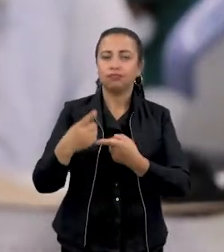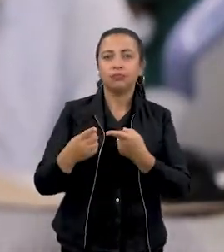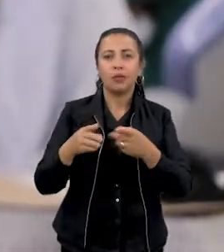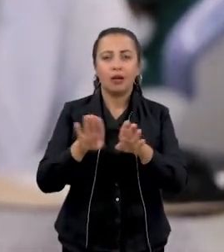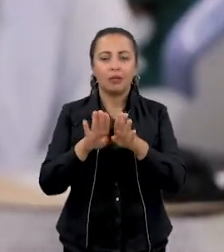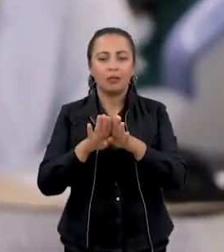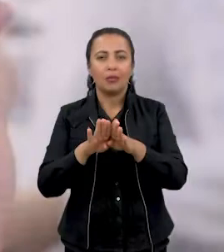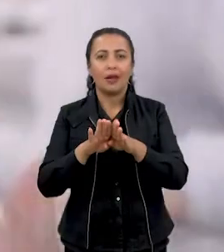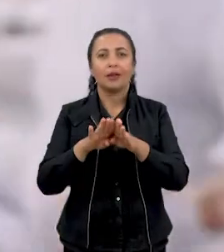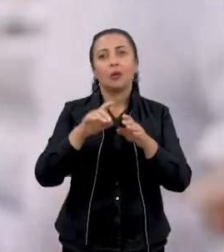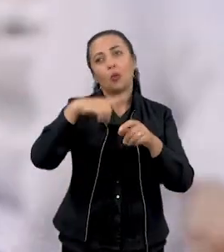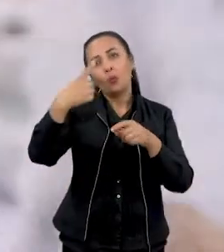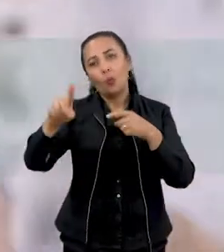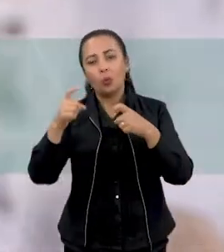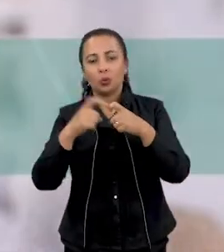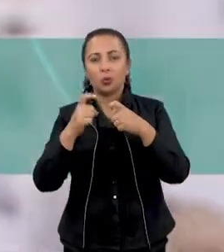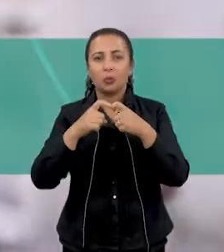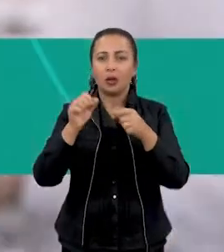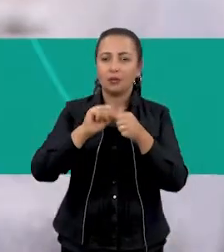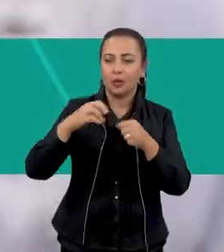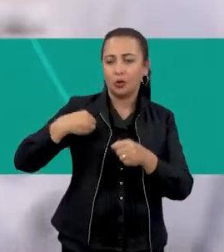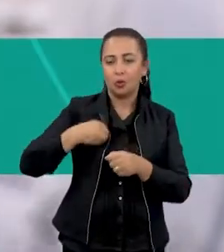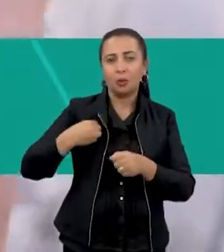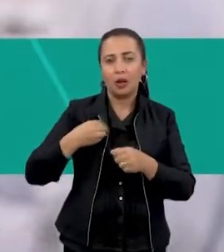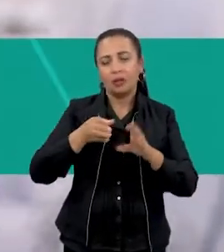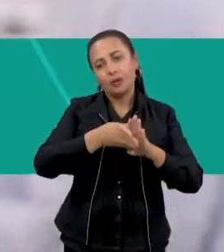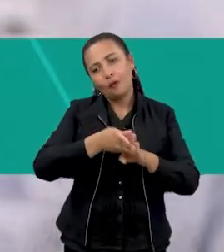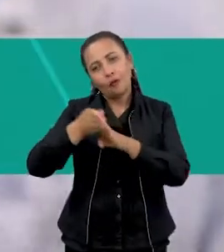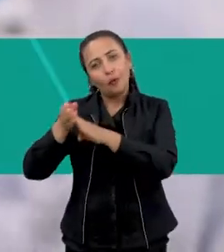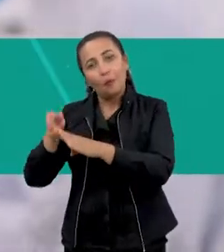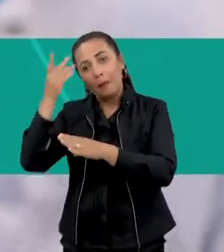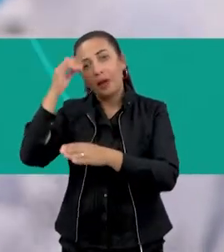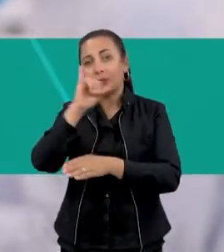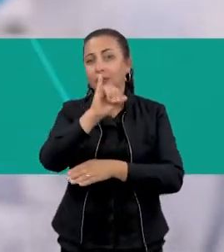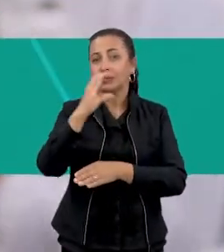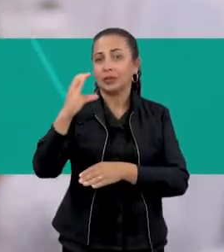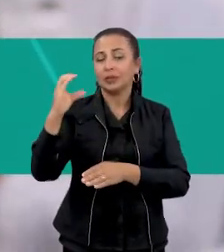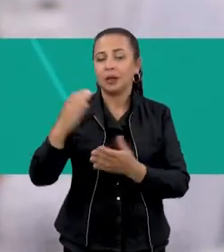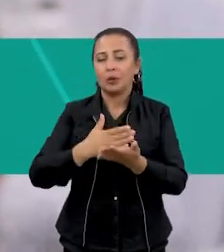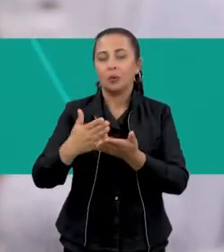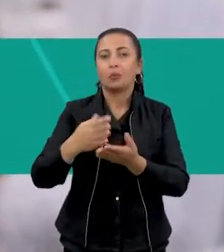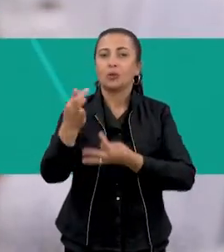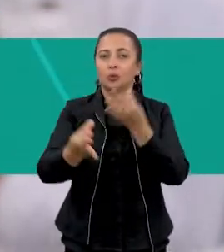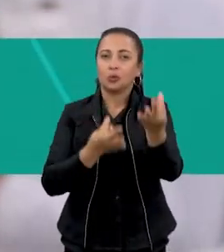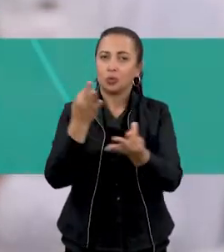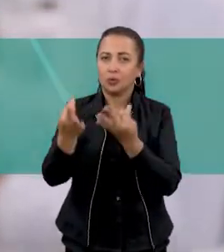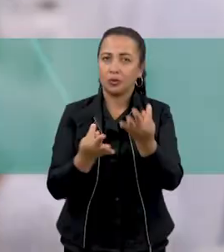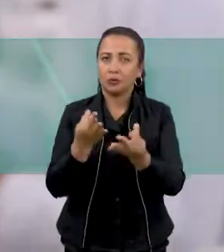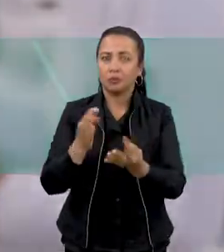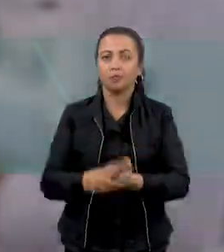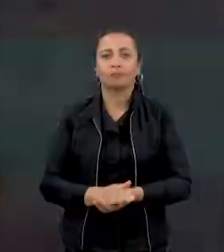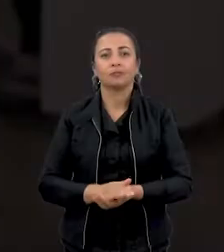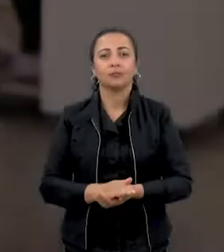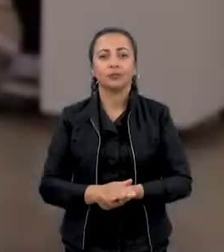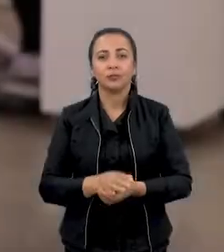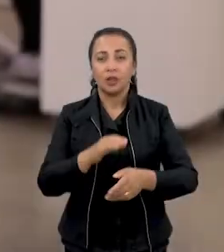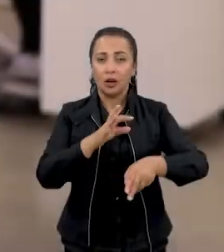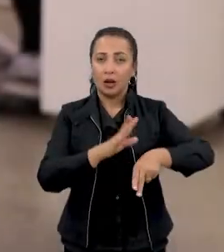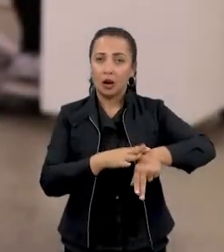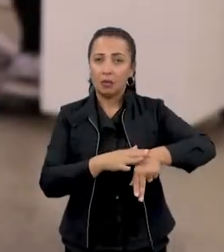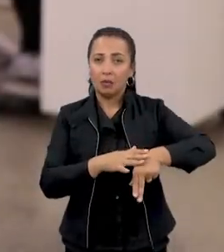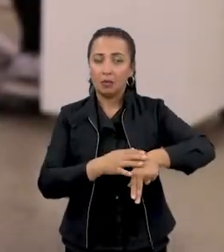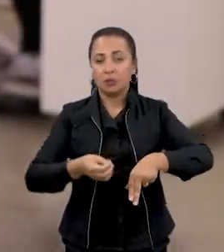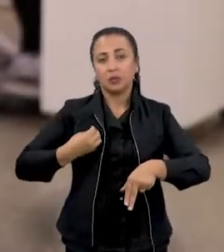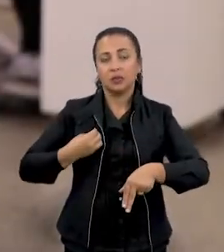dessa ultrassom, um outro médico que fez a ultrassom já me encaminhou aqui para o ICC e eu já comecei o tratamento. O paciente que